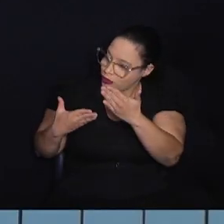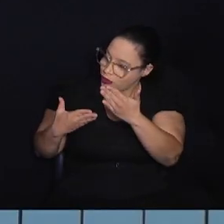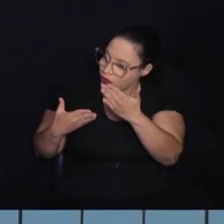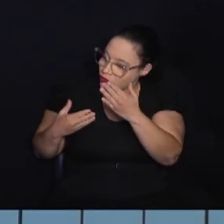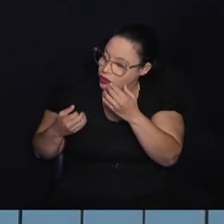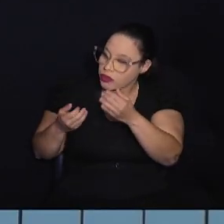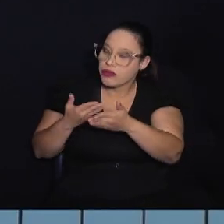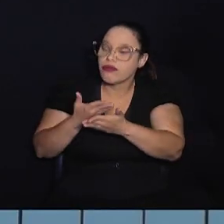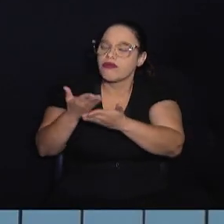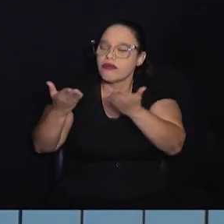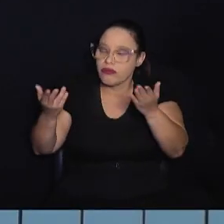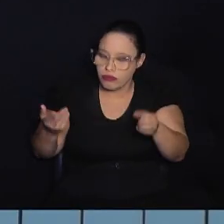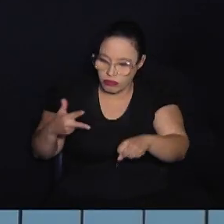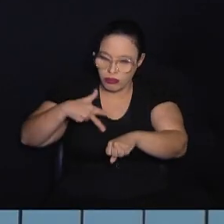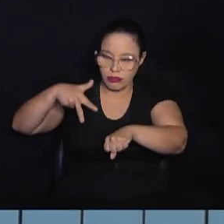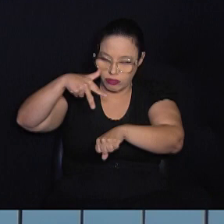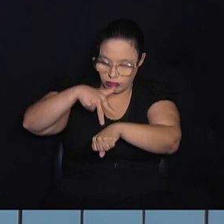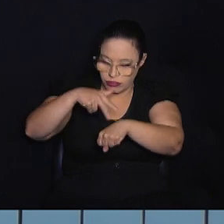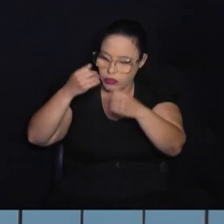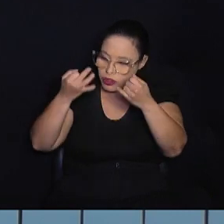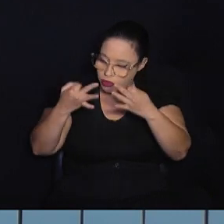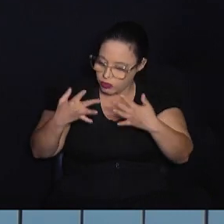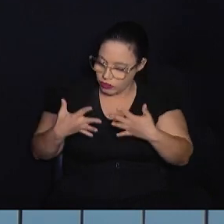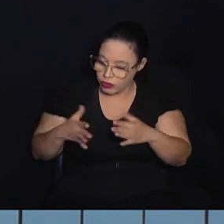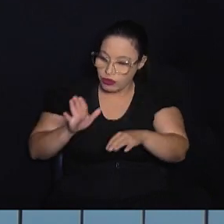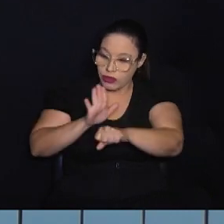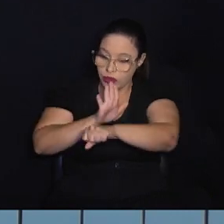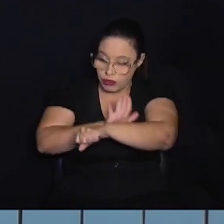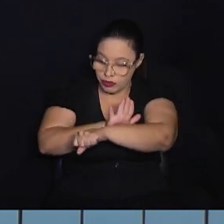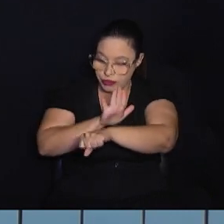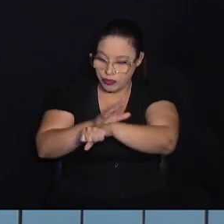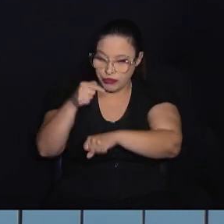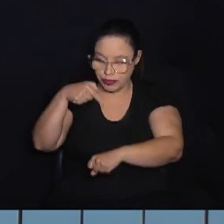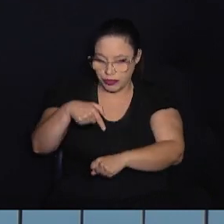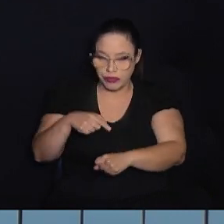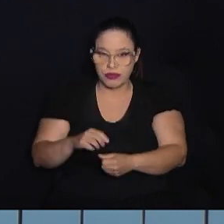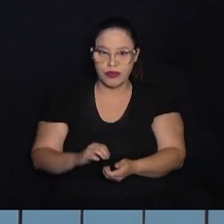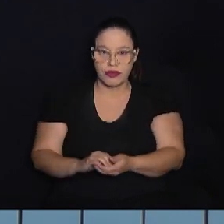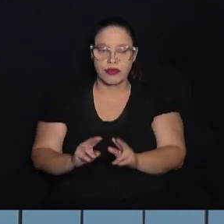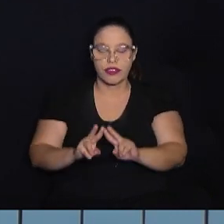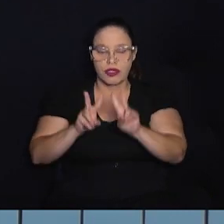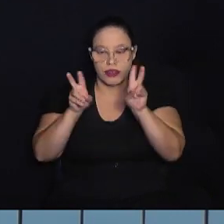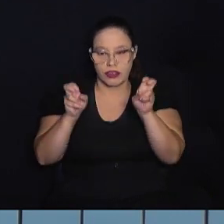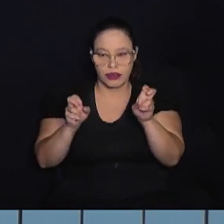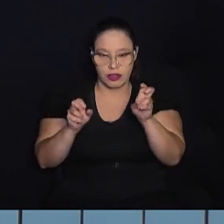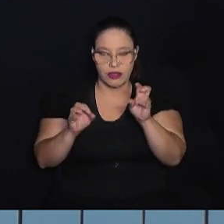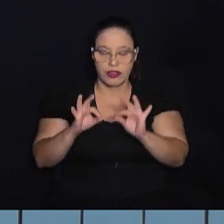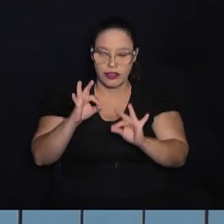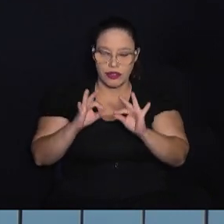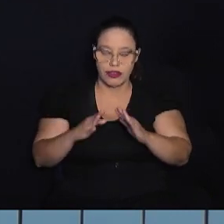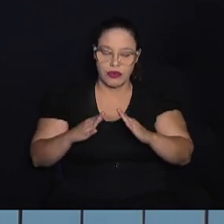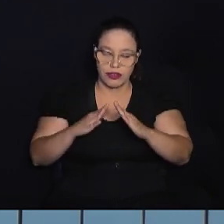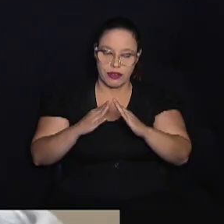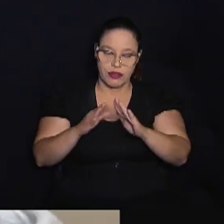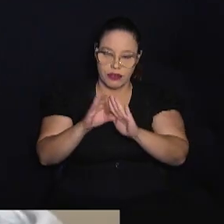sua disposição, suas explicações, né, sua ajuda aqui, né, com esse tema no nosso programa.